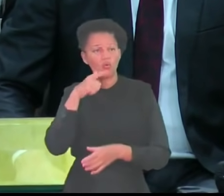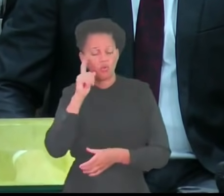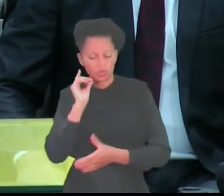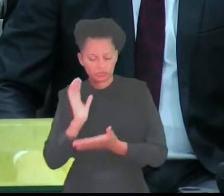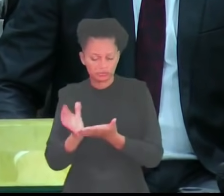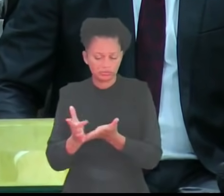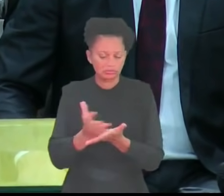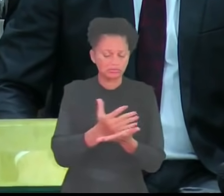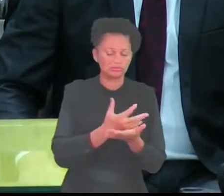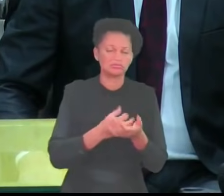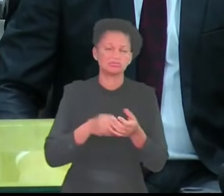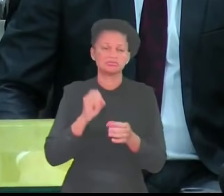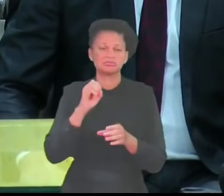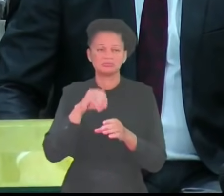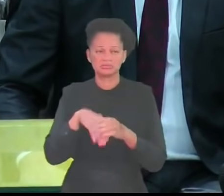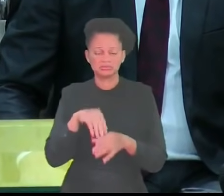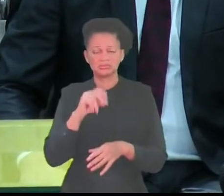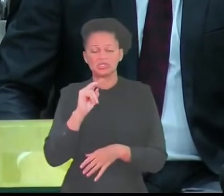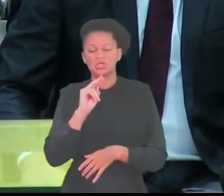oferta, saiu